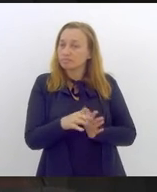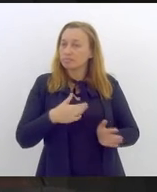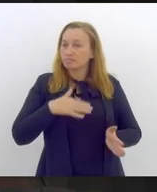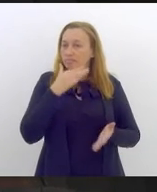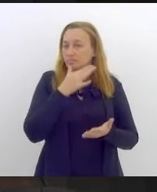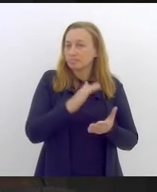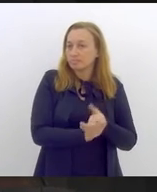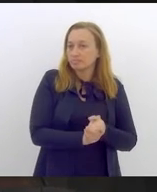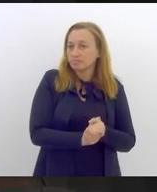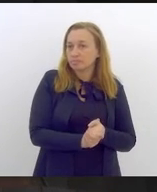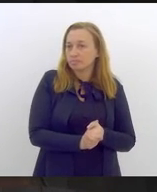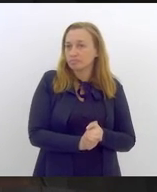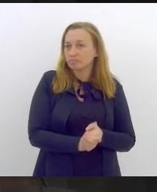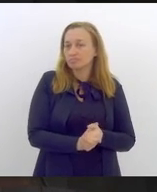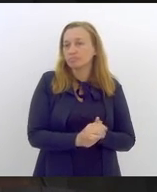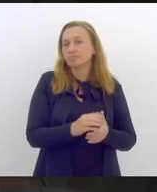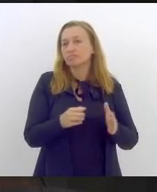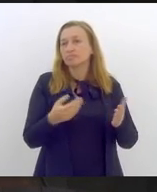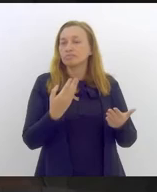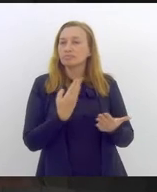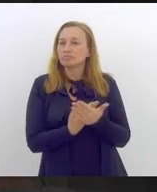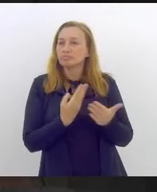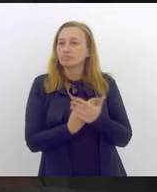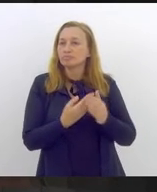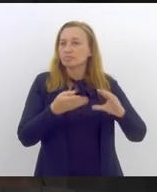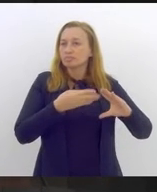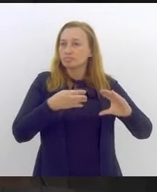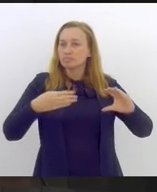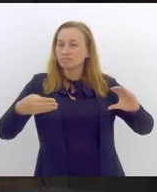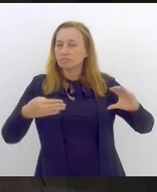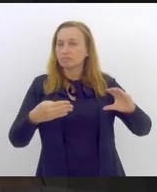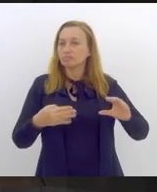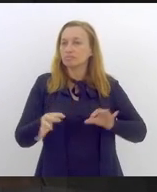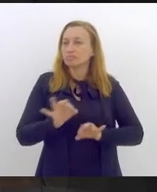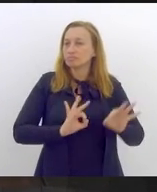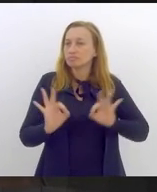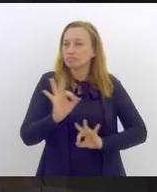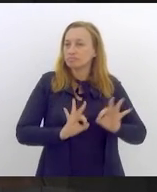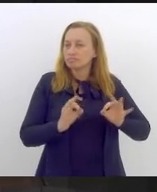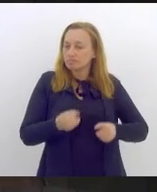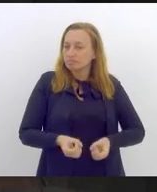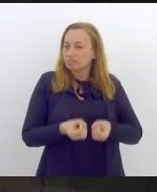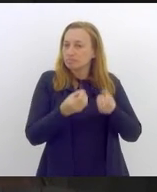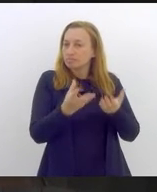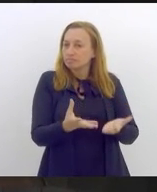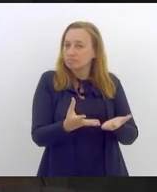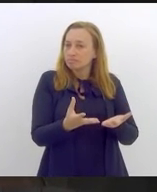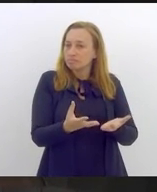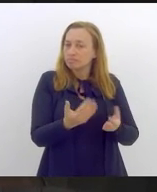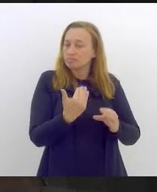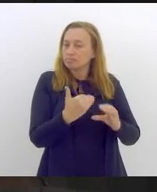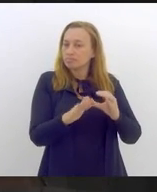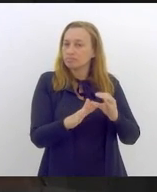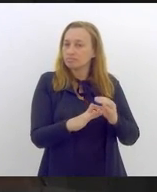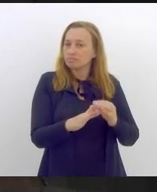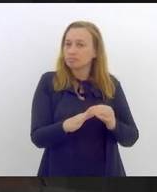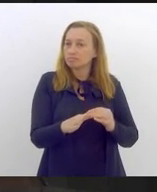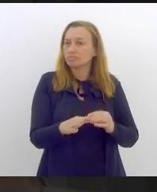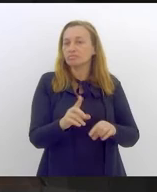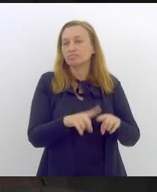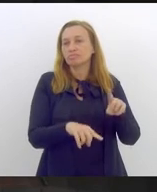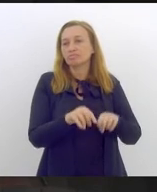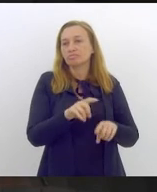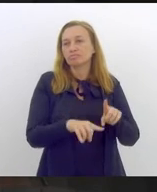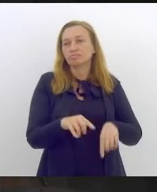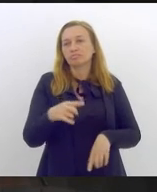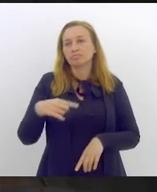que estudava os cieps e ele fez questão de preparar um doce ele mesmo e mandar o material do Brasil lá para